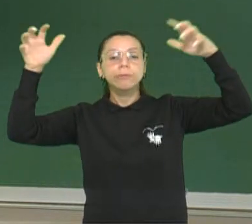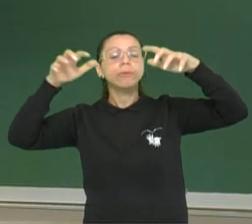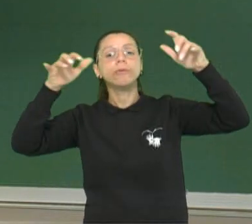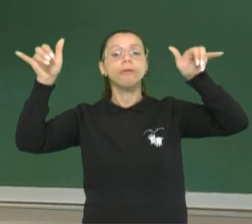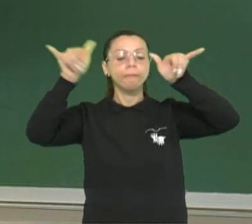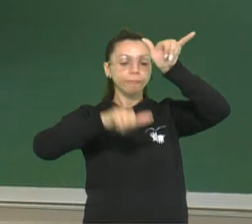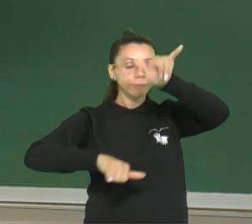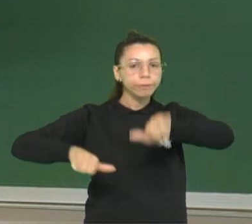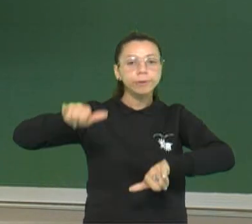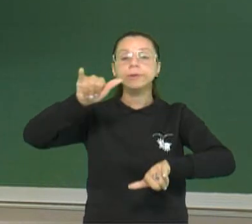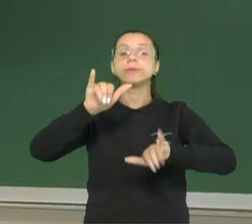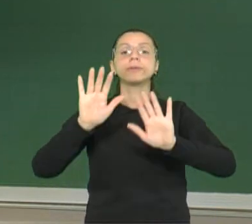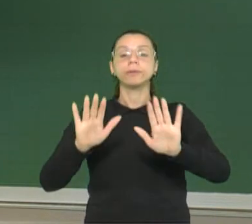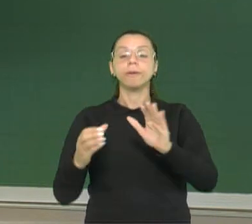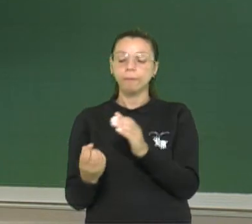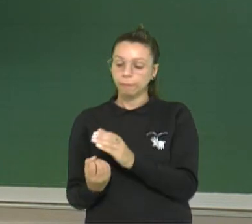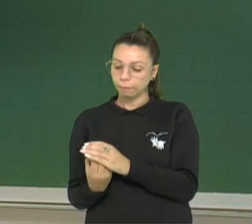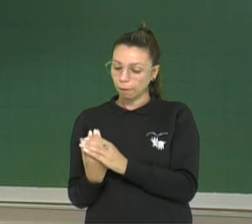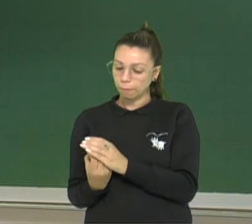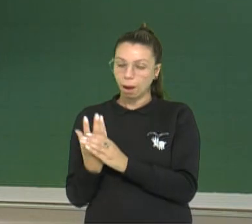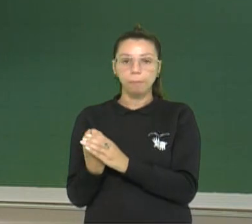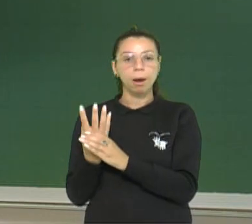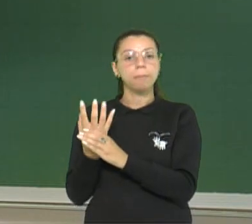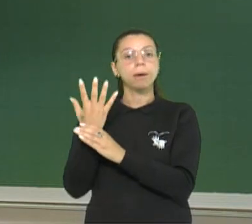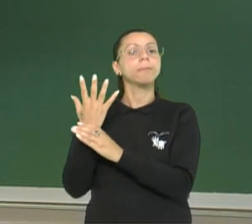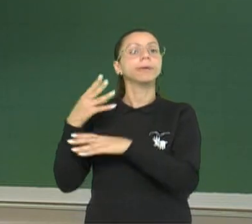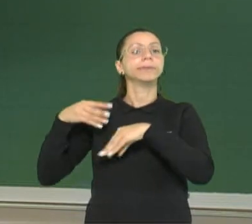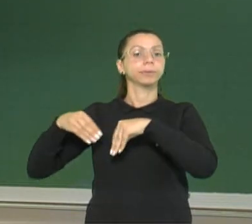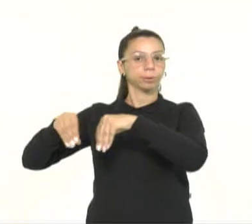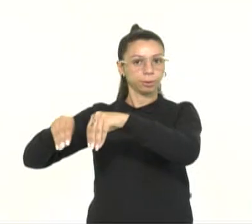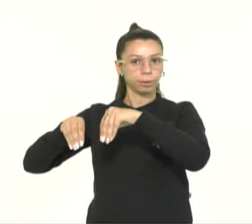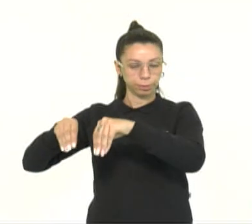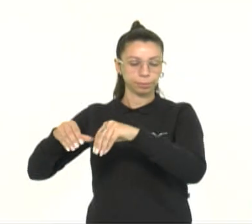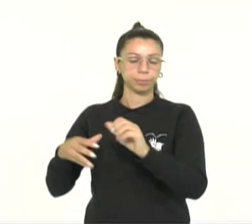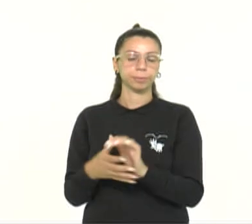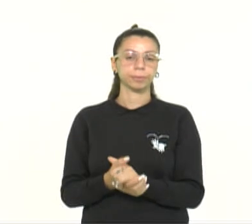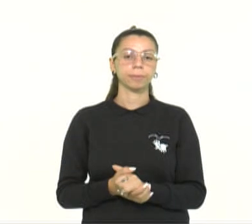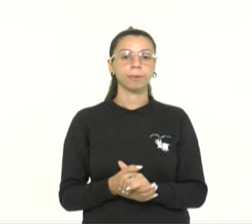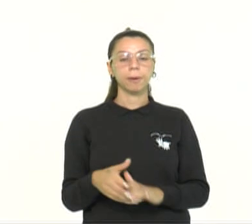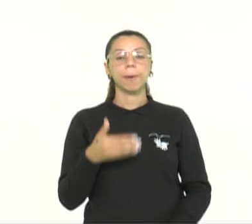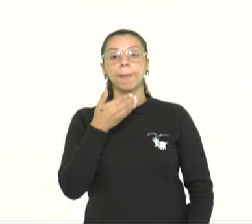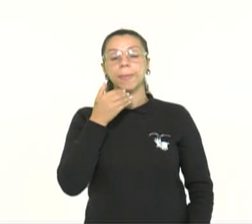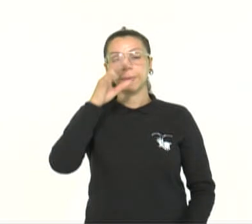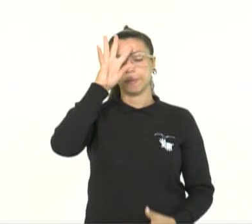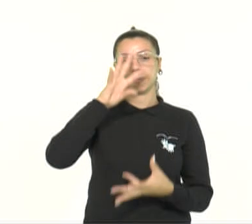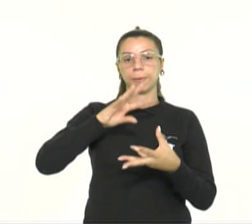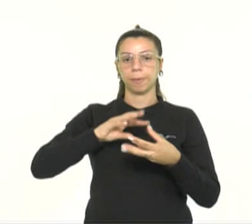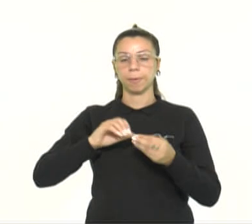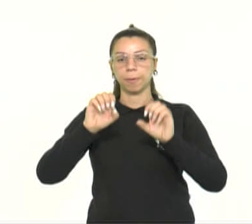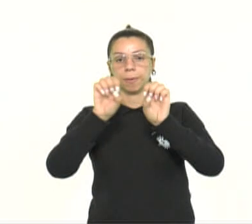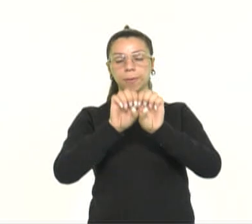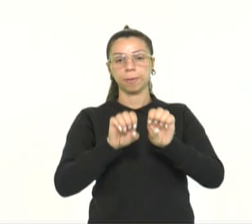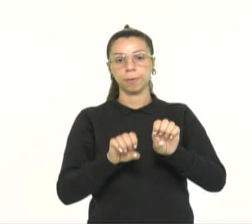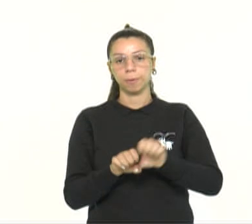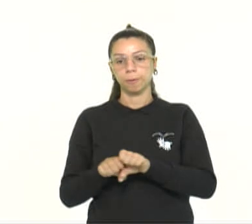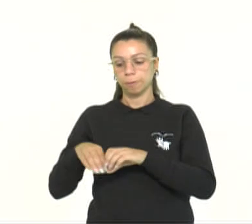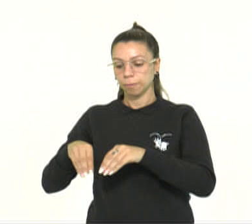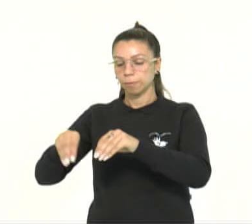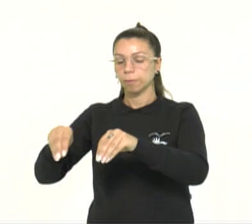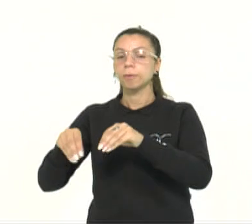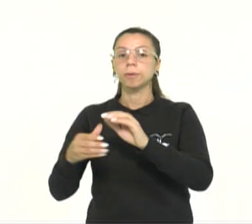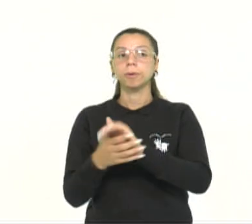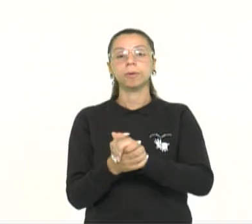químicos, que vão dando origem ao solo. Que, para melhor compreender a estrutura do solo, ele é dividido